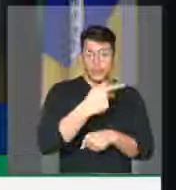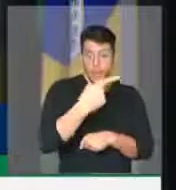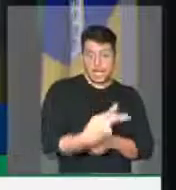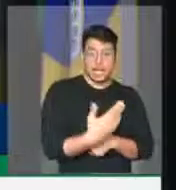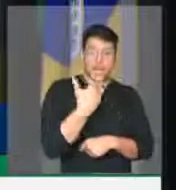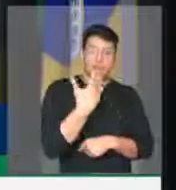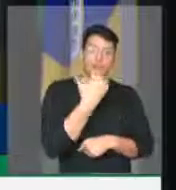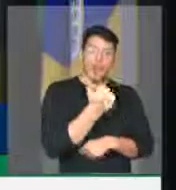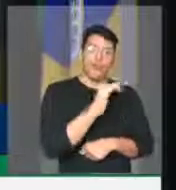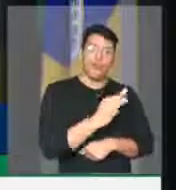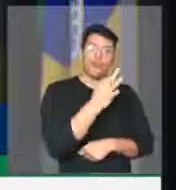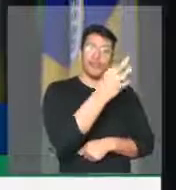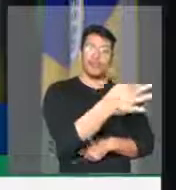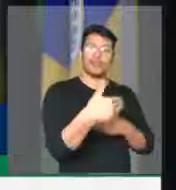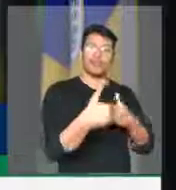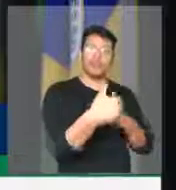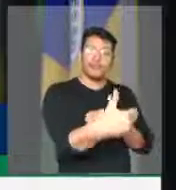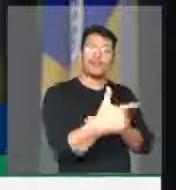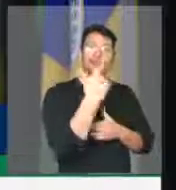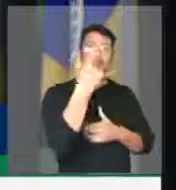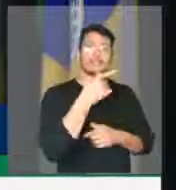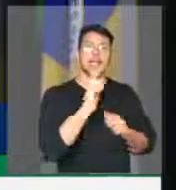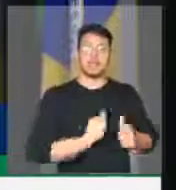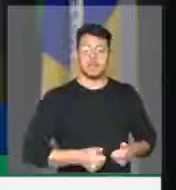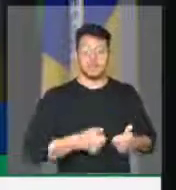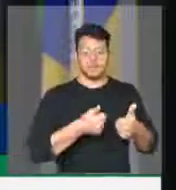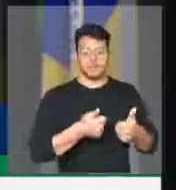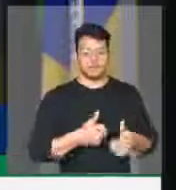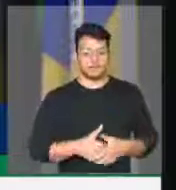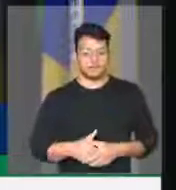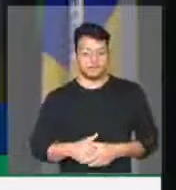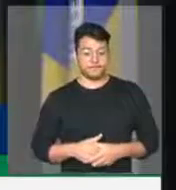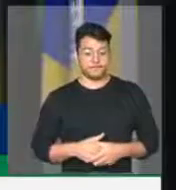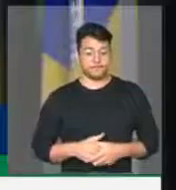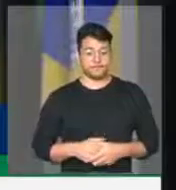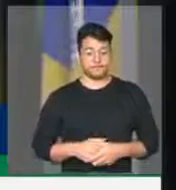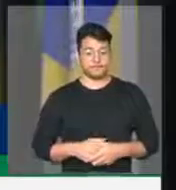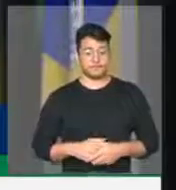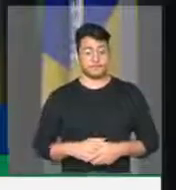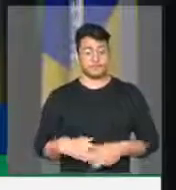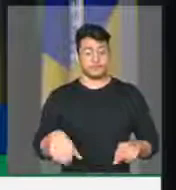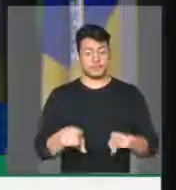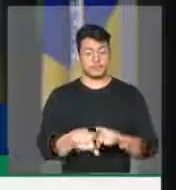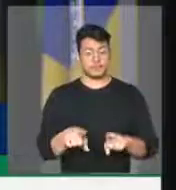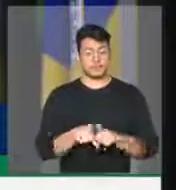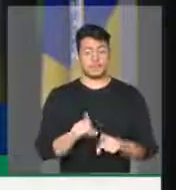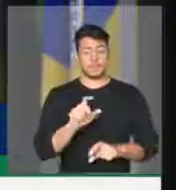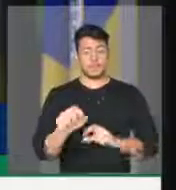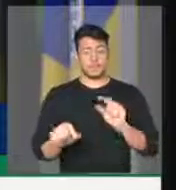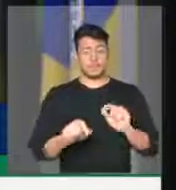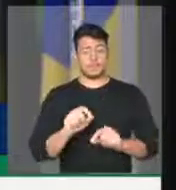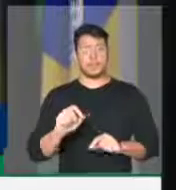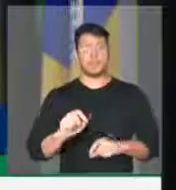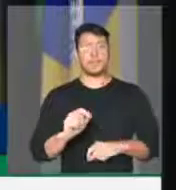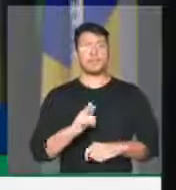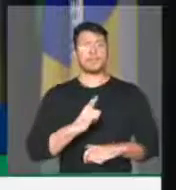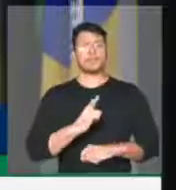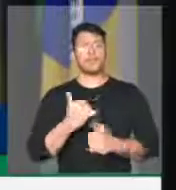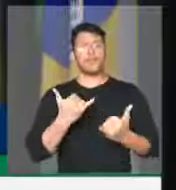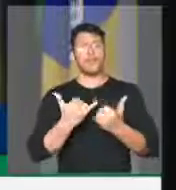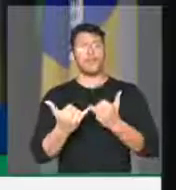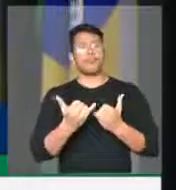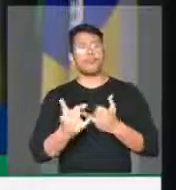de defesa no Brasil. Outro aspecto importante, que o almirante salienta, é a independência do financiamento